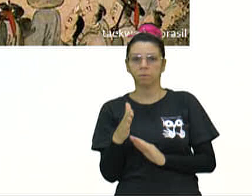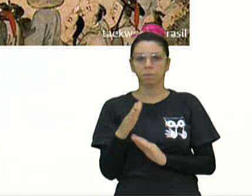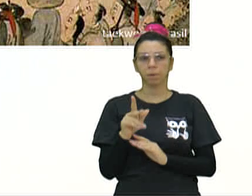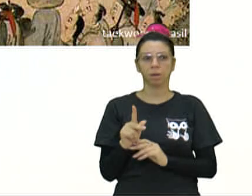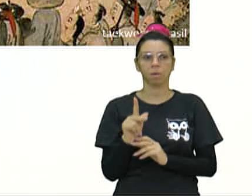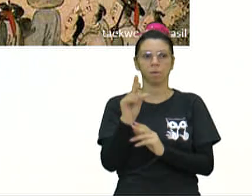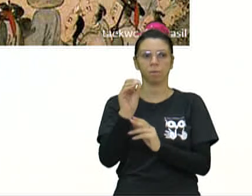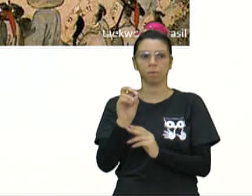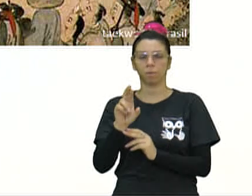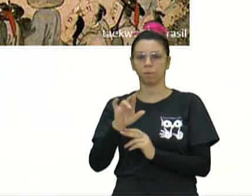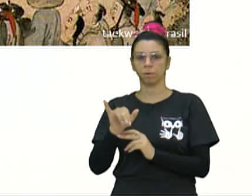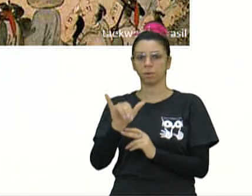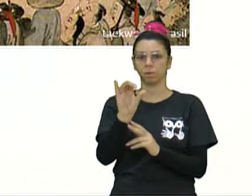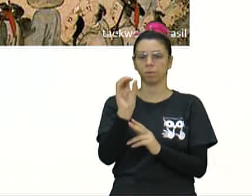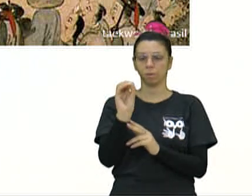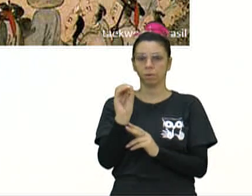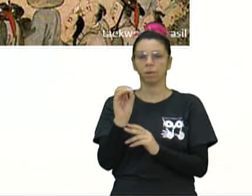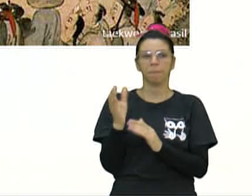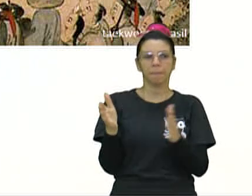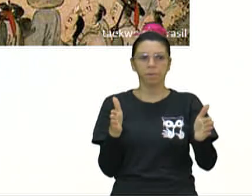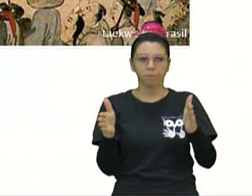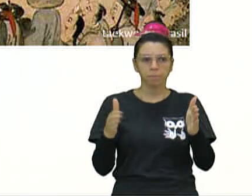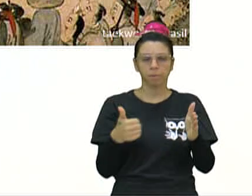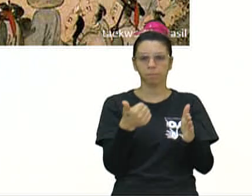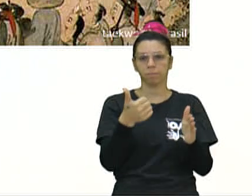e 1392, isso aí